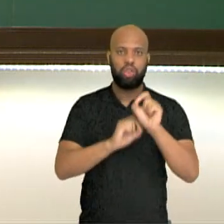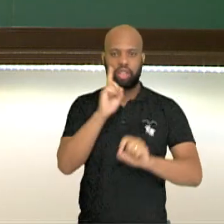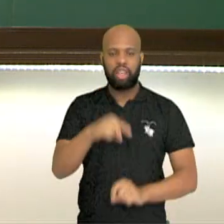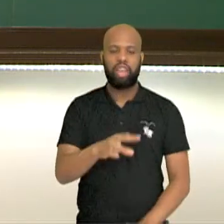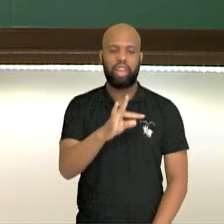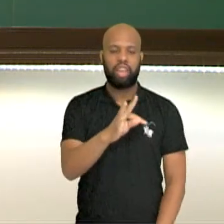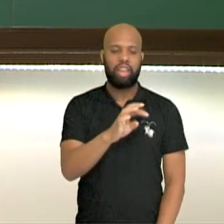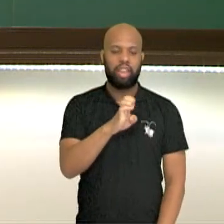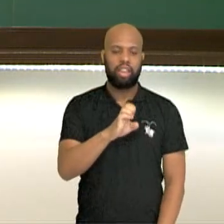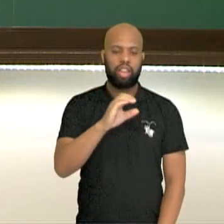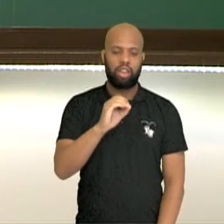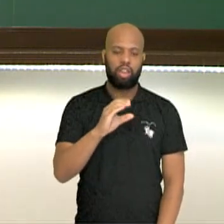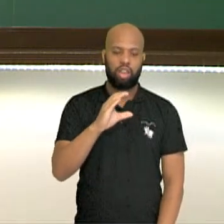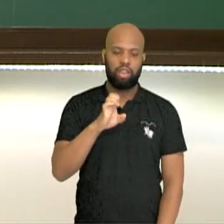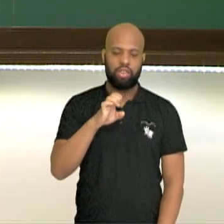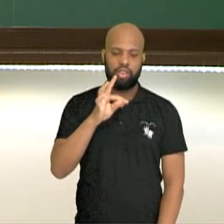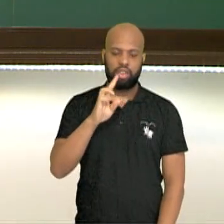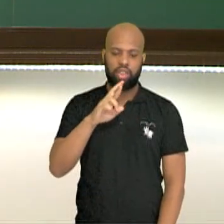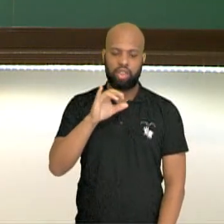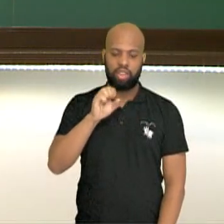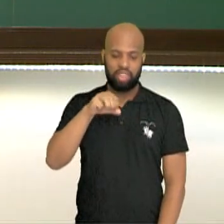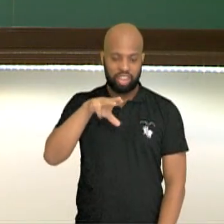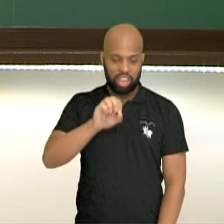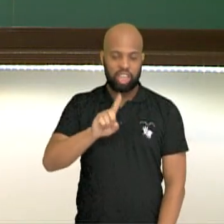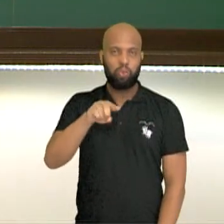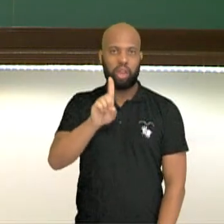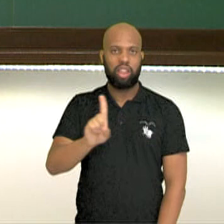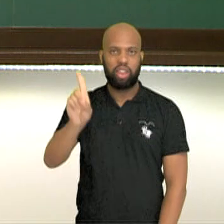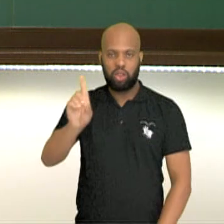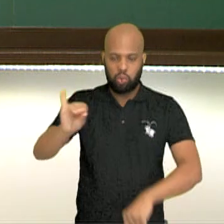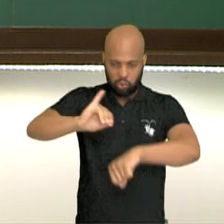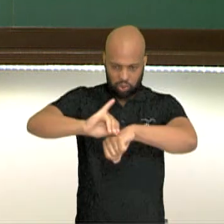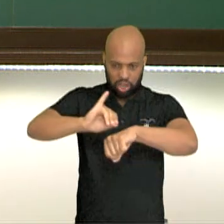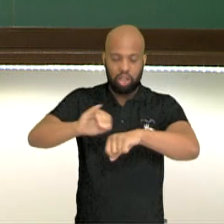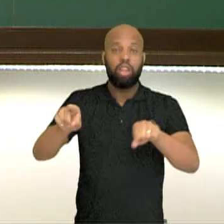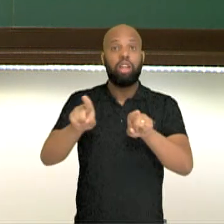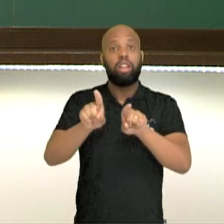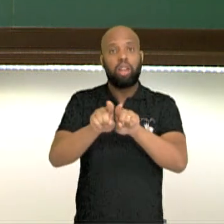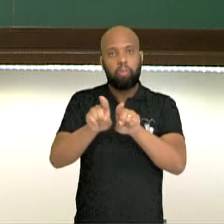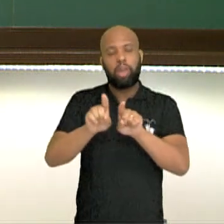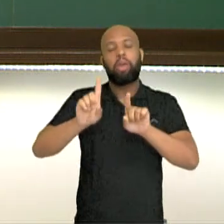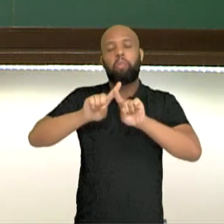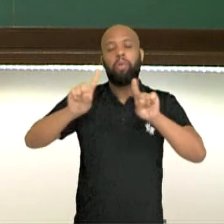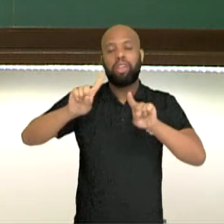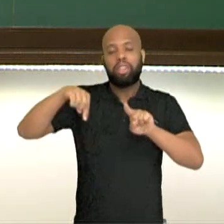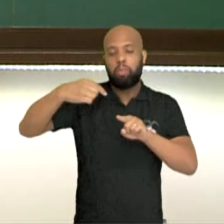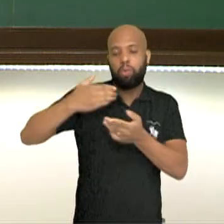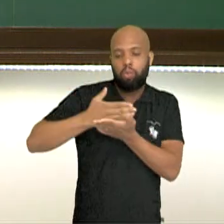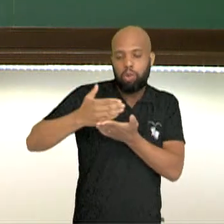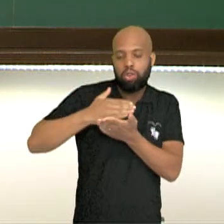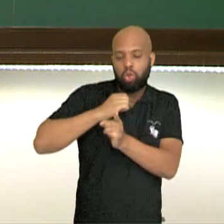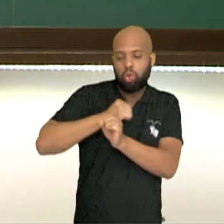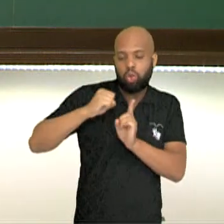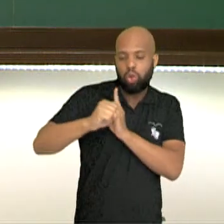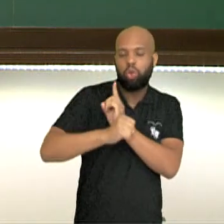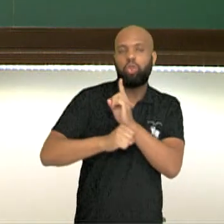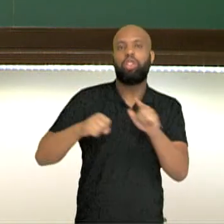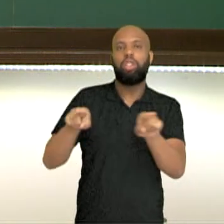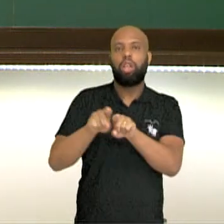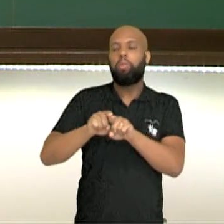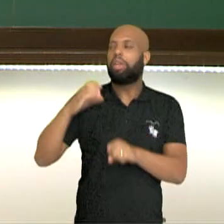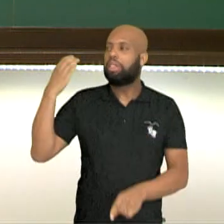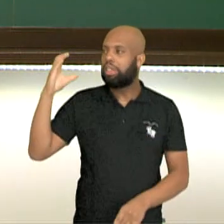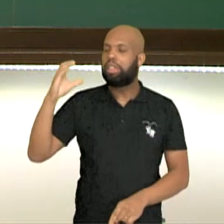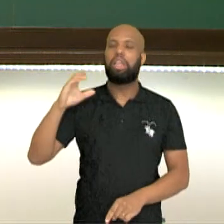século XVIII, aí que a sociologia, as ciências, de maneira geral, elas vão em desenvolvimento. Após as grandes revoluções, a